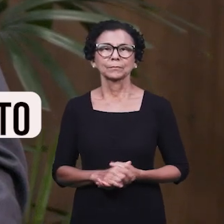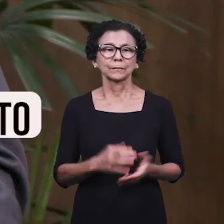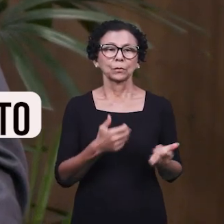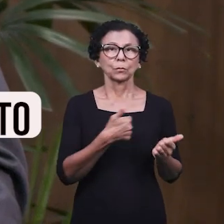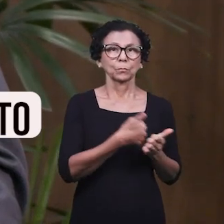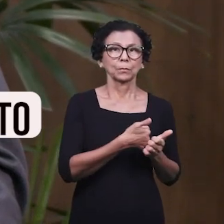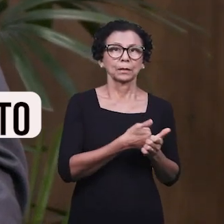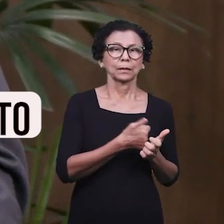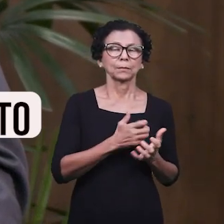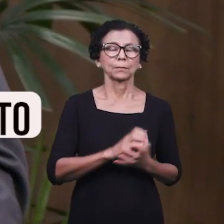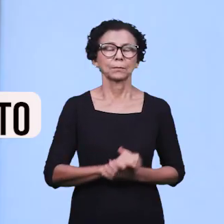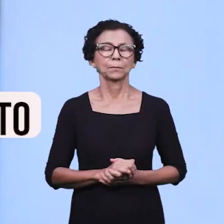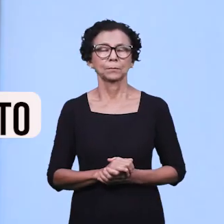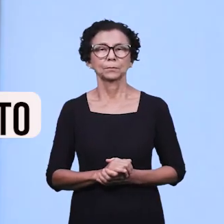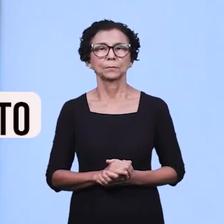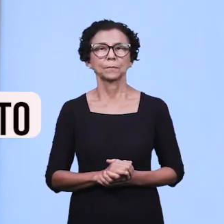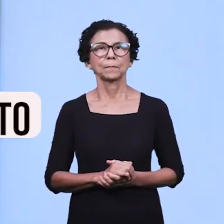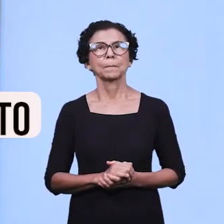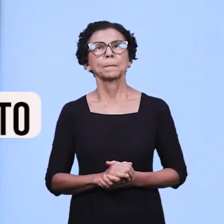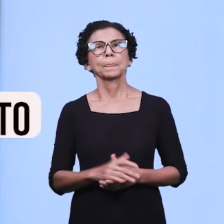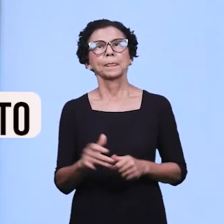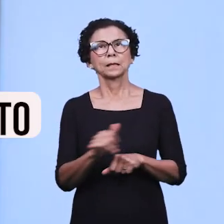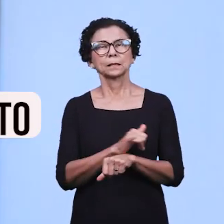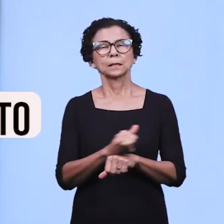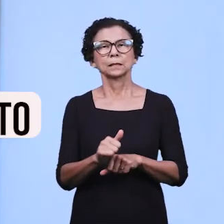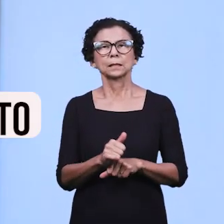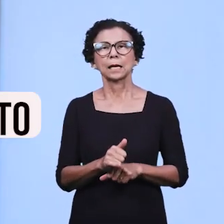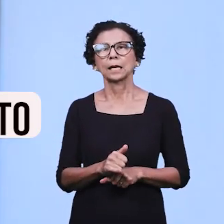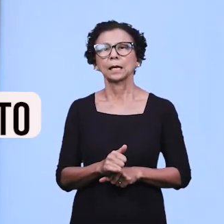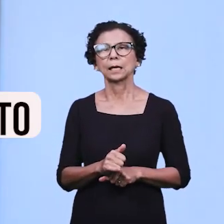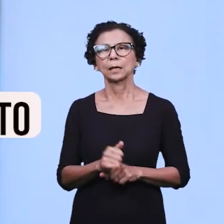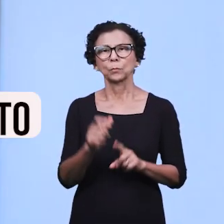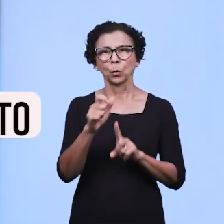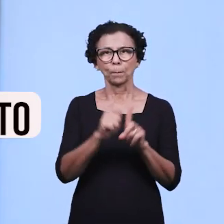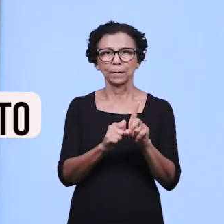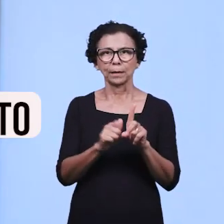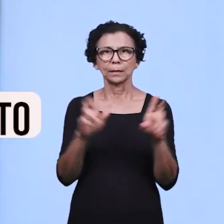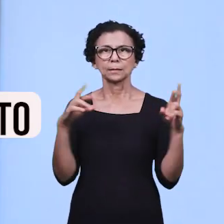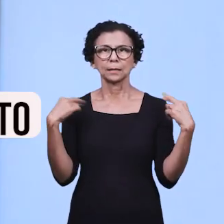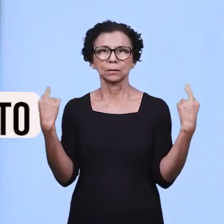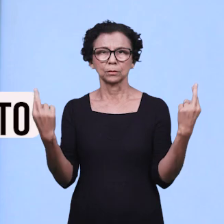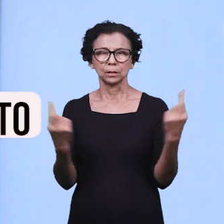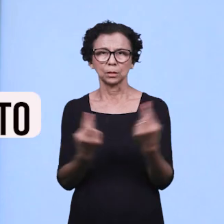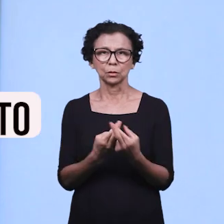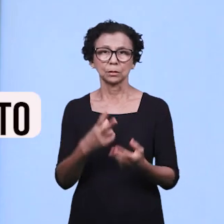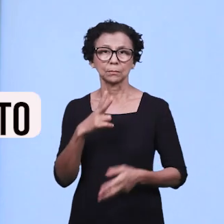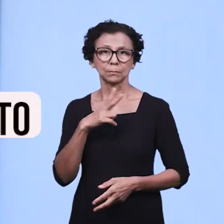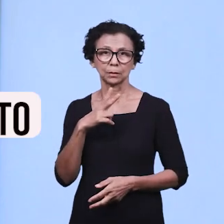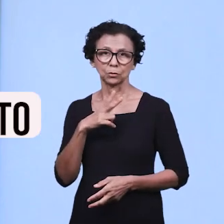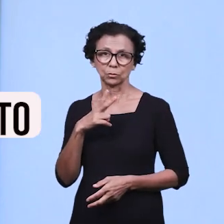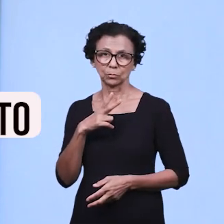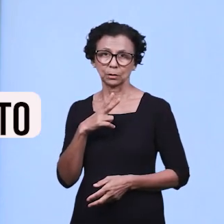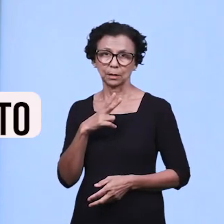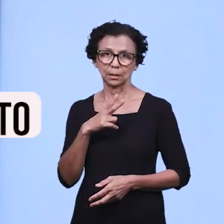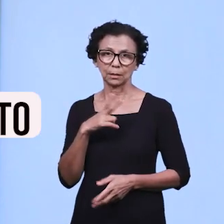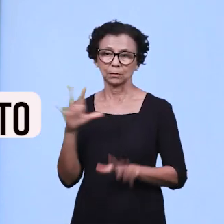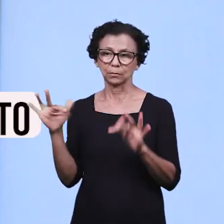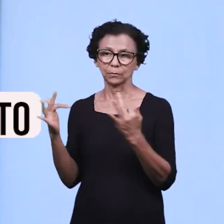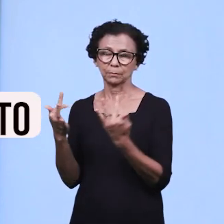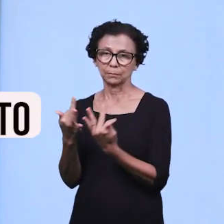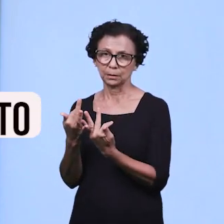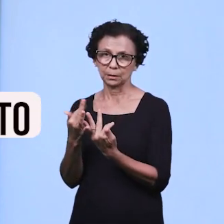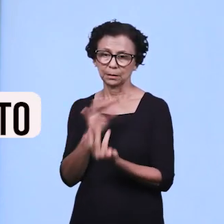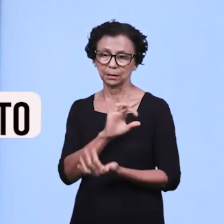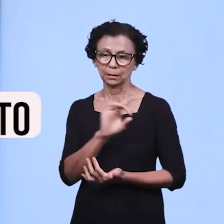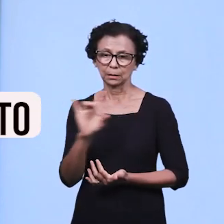estratégias. Então, para o acompanhamento tem as reuniões mensais, tem reuniões individuais que se faz com cada família. Sim. As